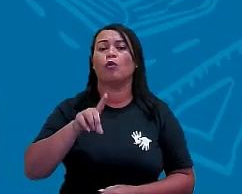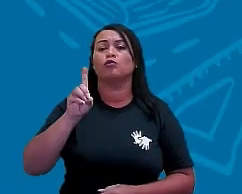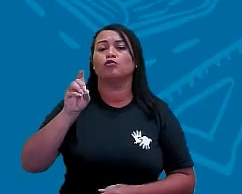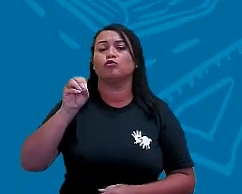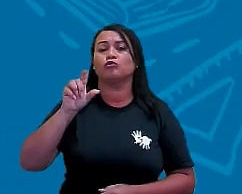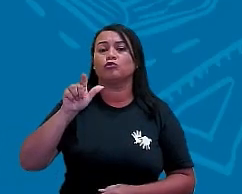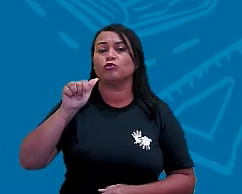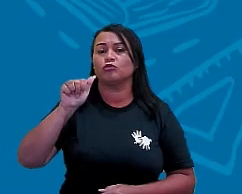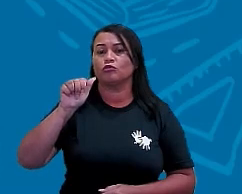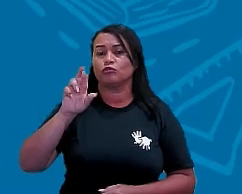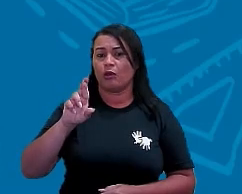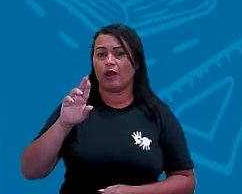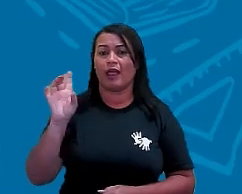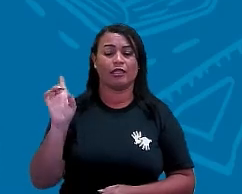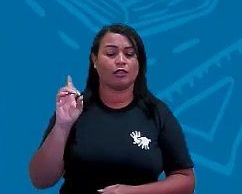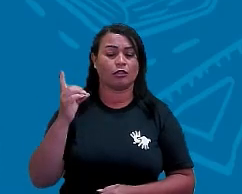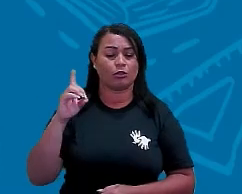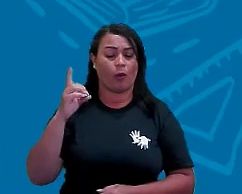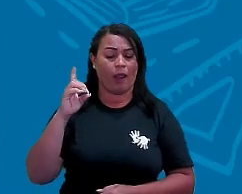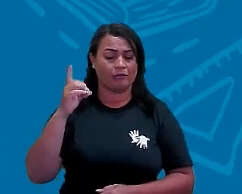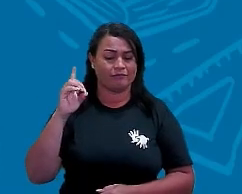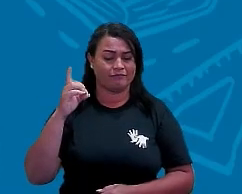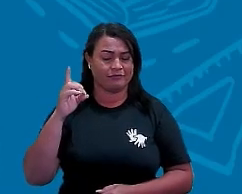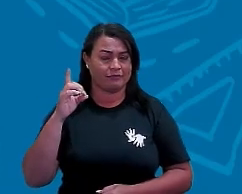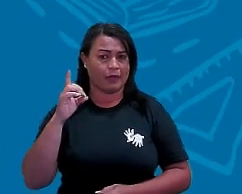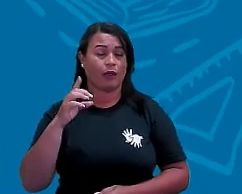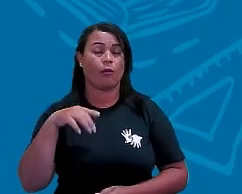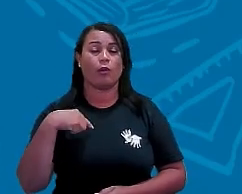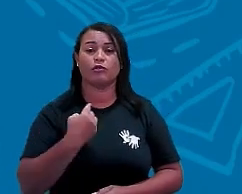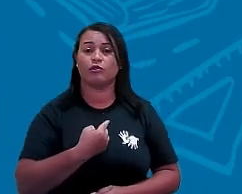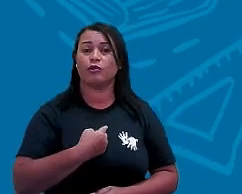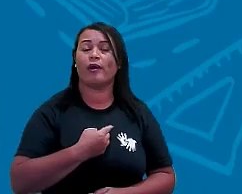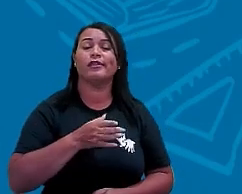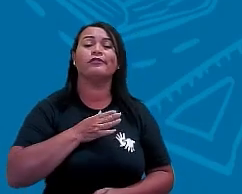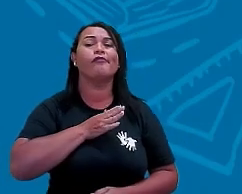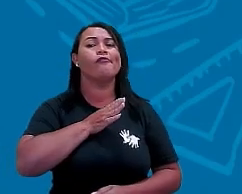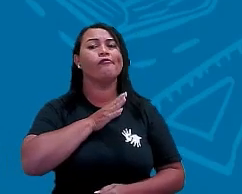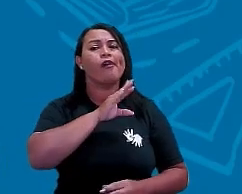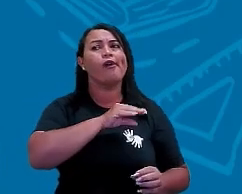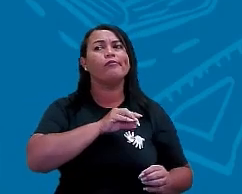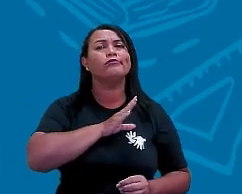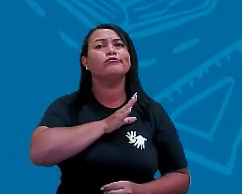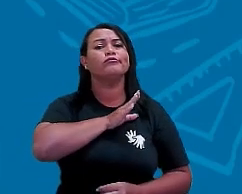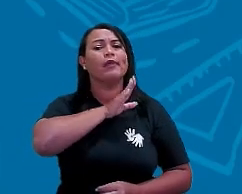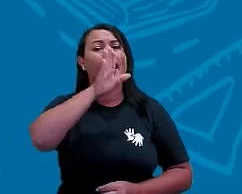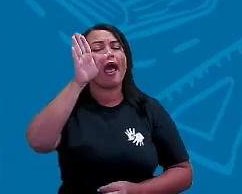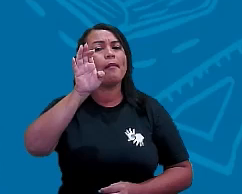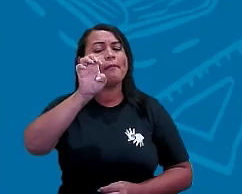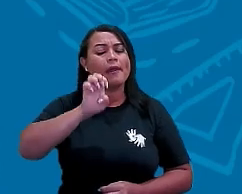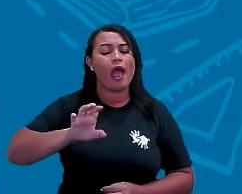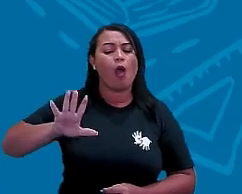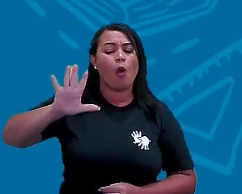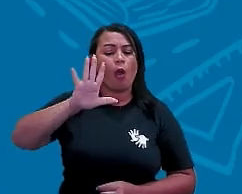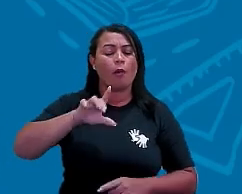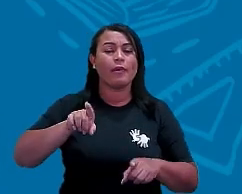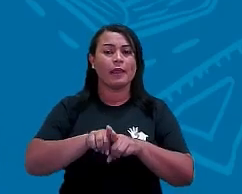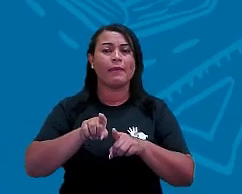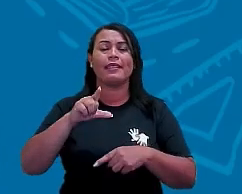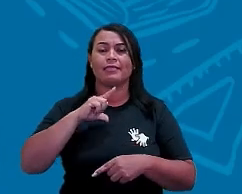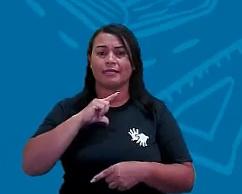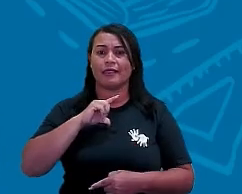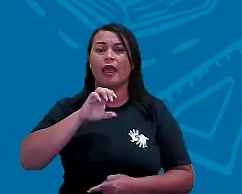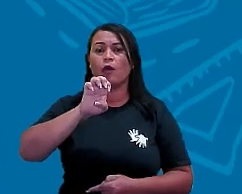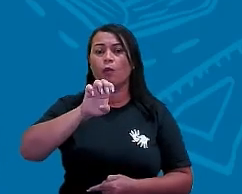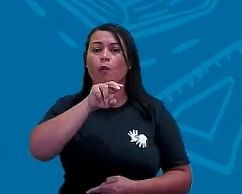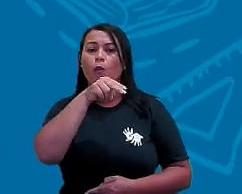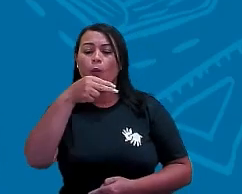dólar, tá certo? E quando a gente vai lá para a Europa, eles utilizam o euro,